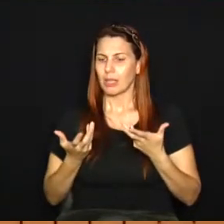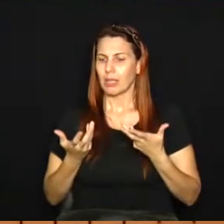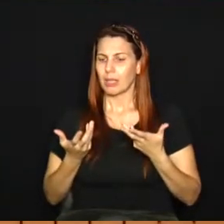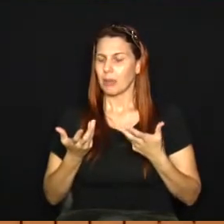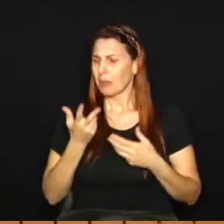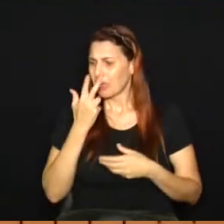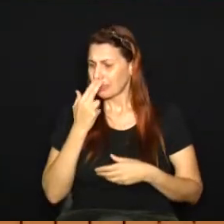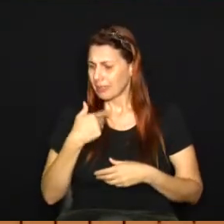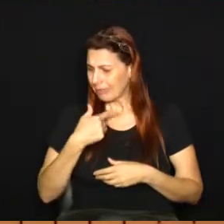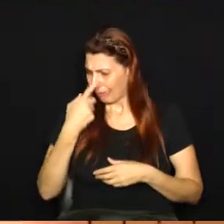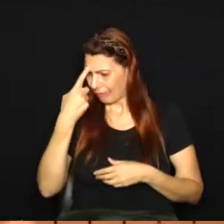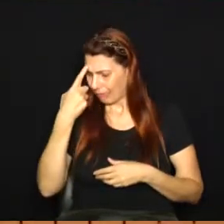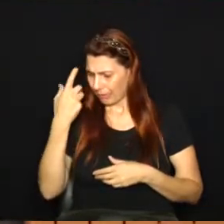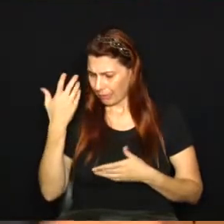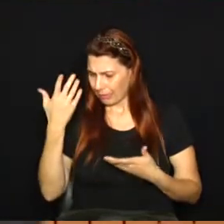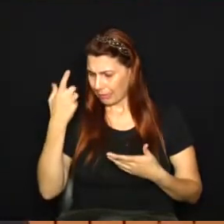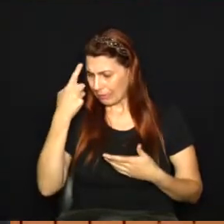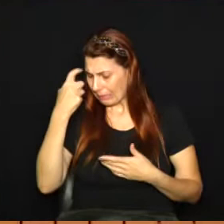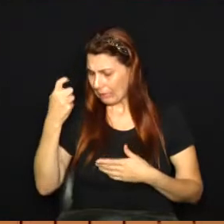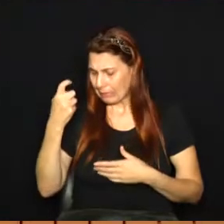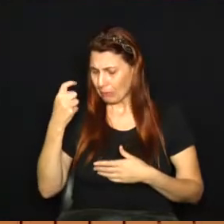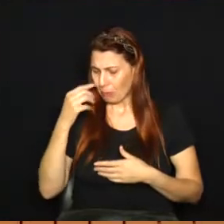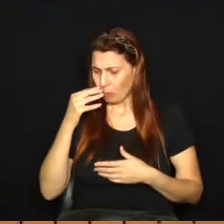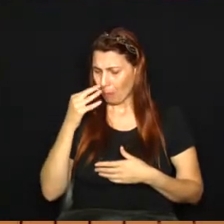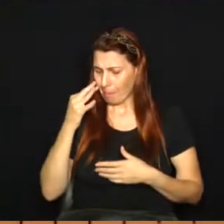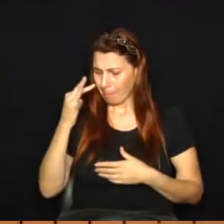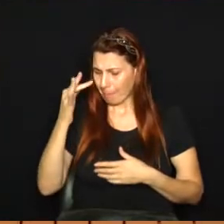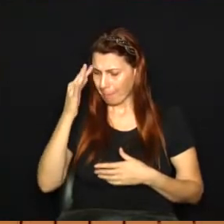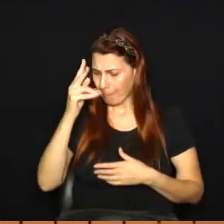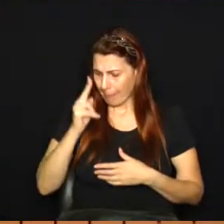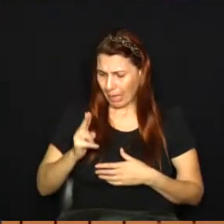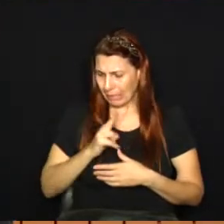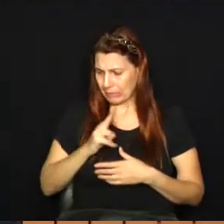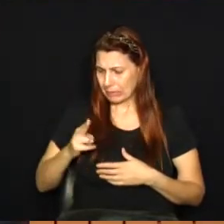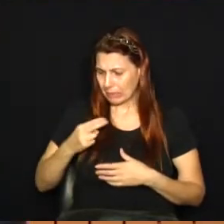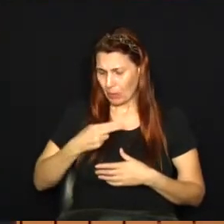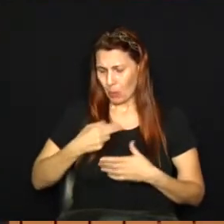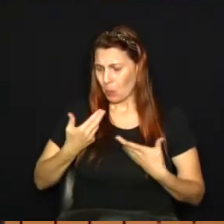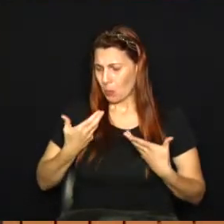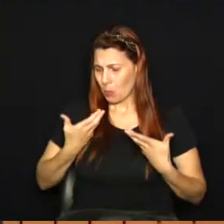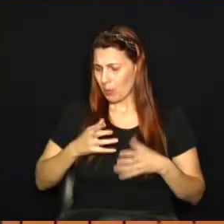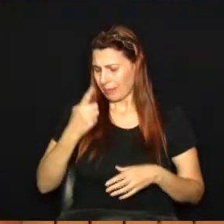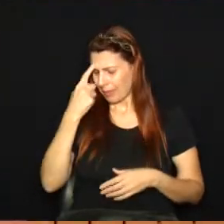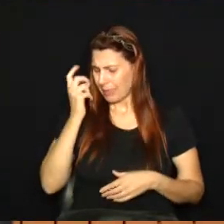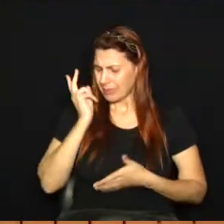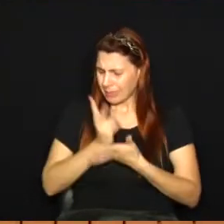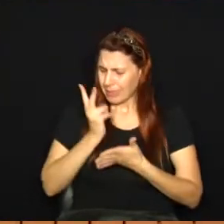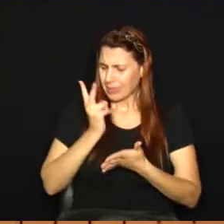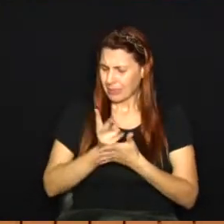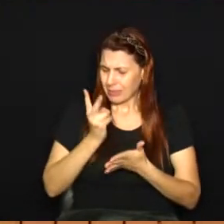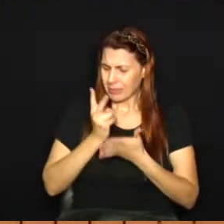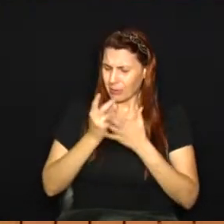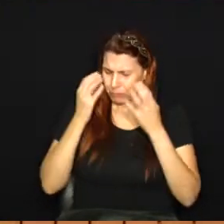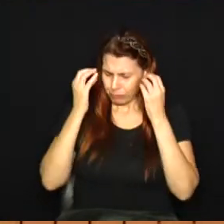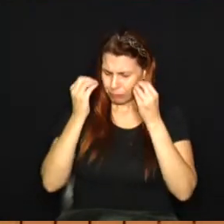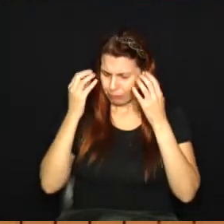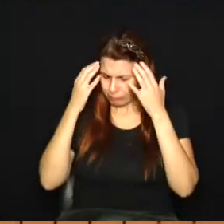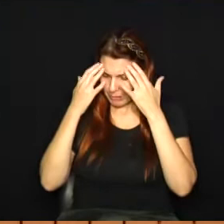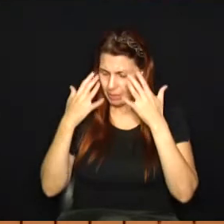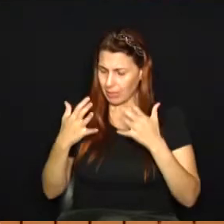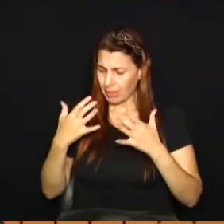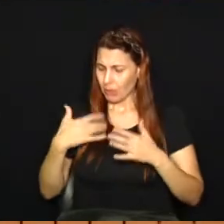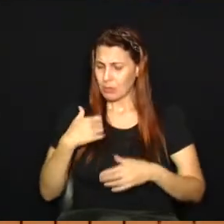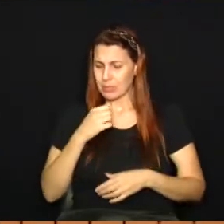deixar da ideia de ser padre, eu não entendo, né? Já faz tanto tempo já que eu deixei a vida de